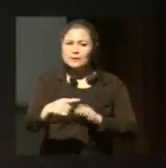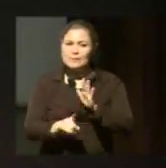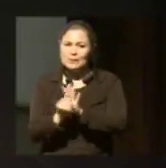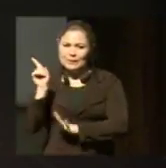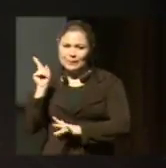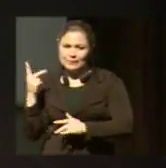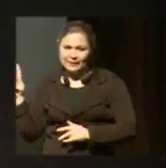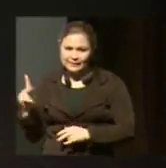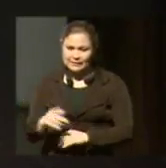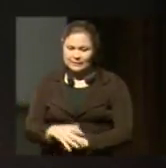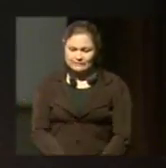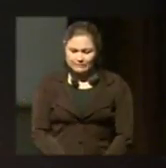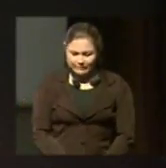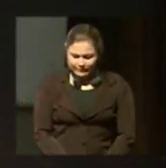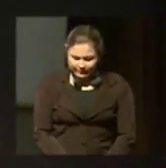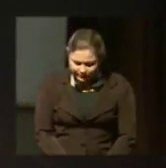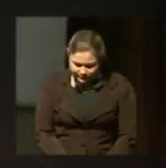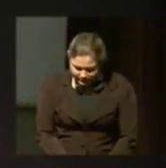eles.